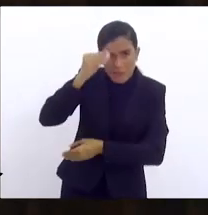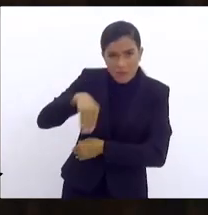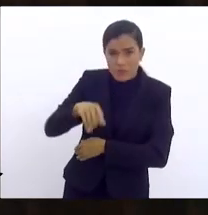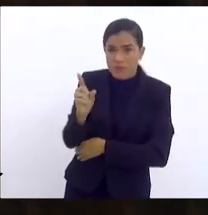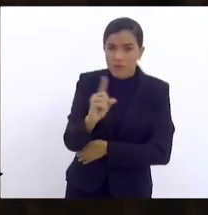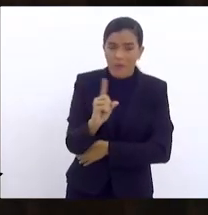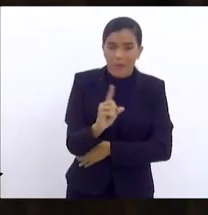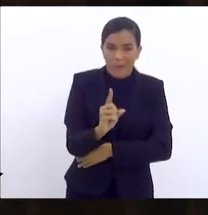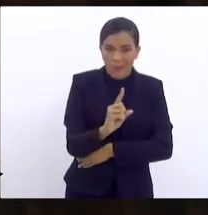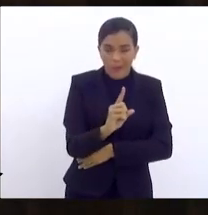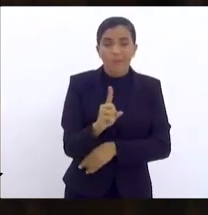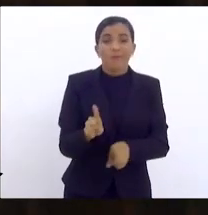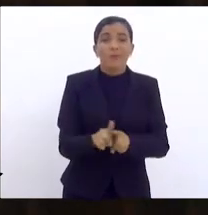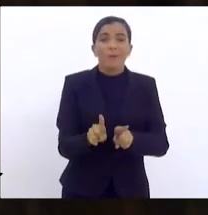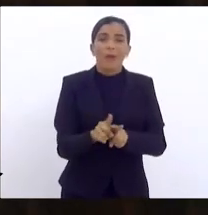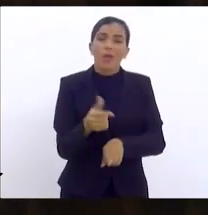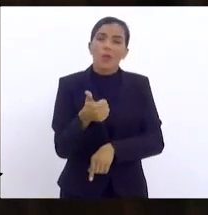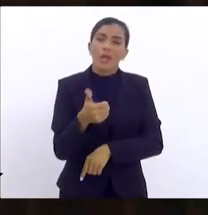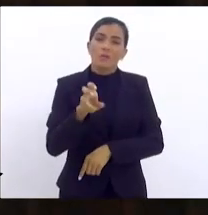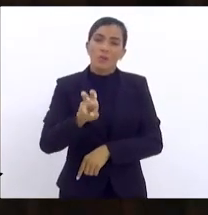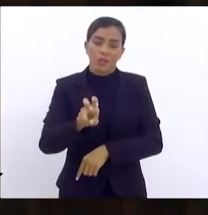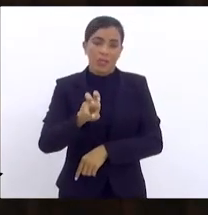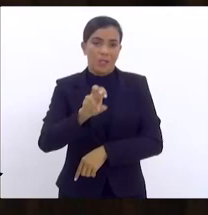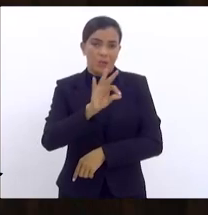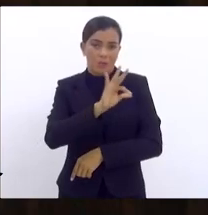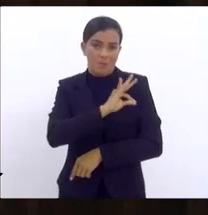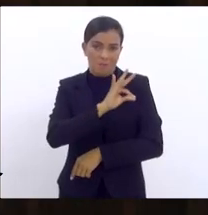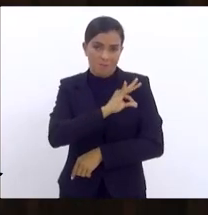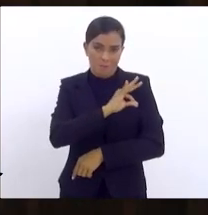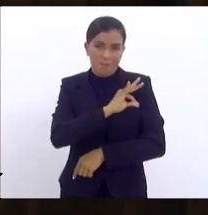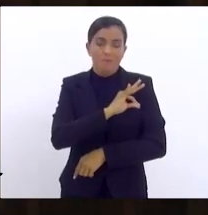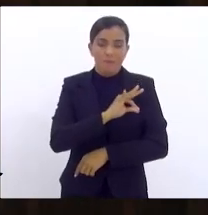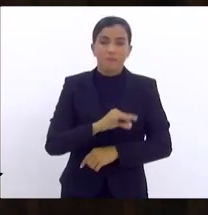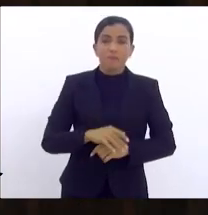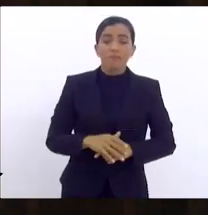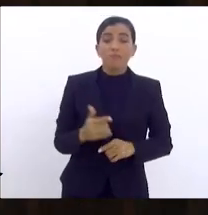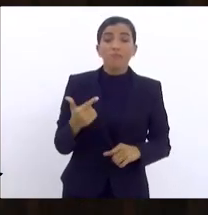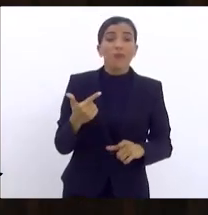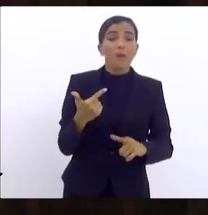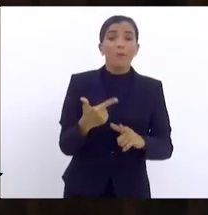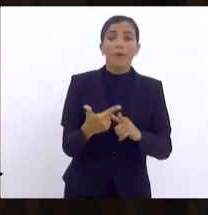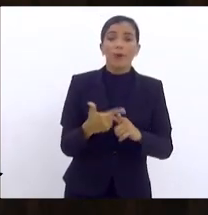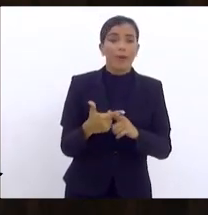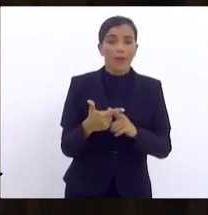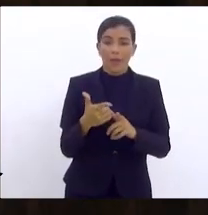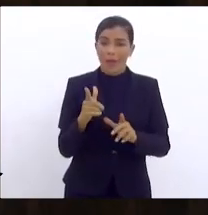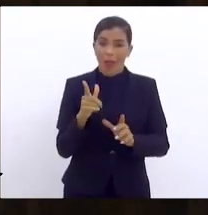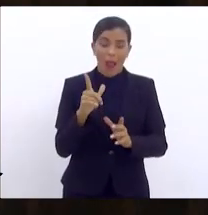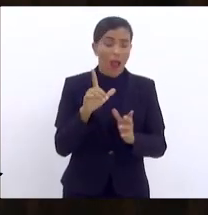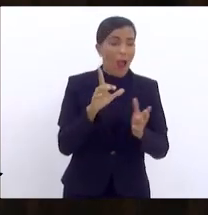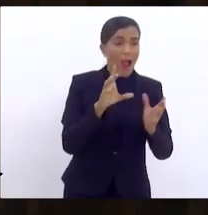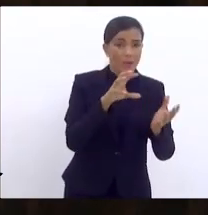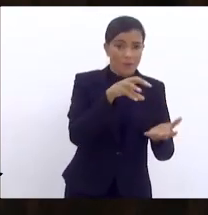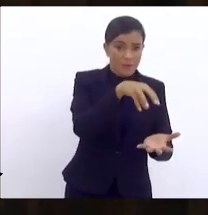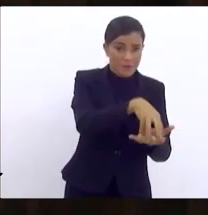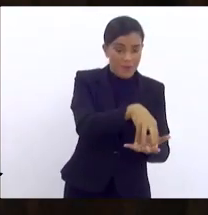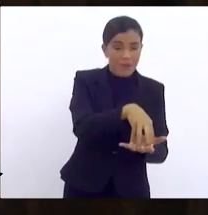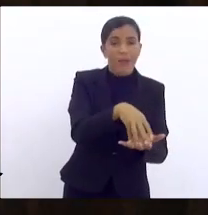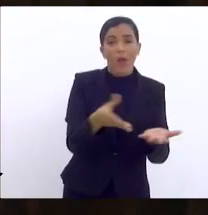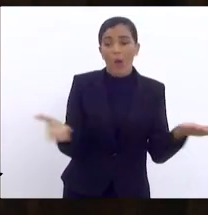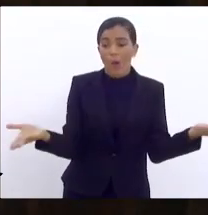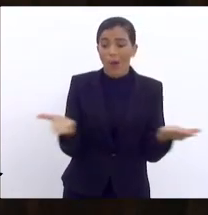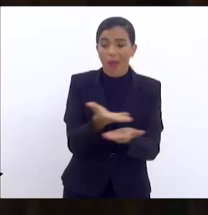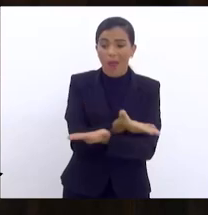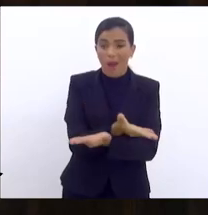tenho dúvida que o décimo quinto batalhão e os demais batalhões sejam assim porque o comando de polícia intermediária é o elo entre o secretário de estado